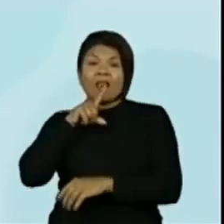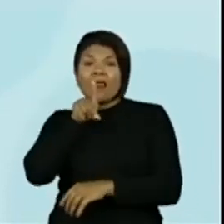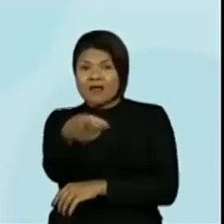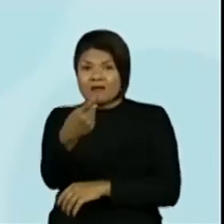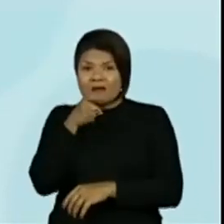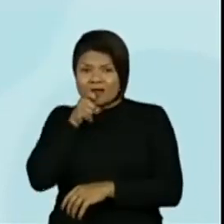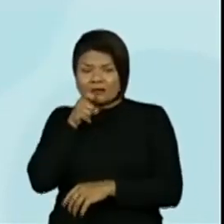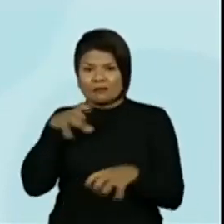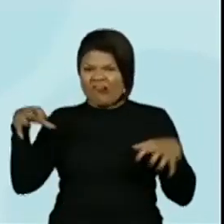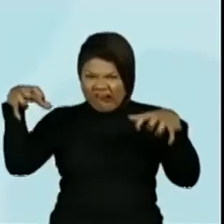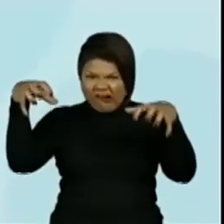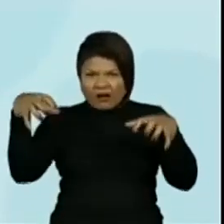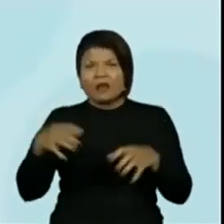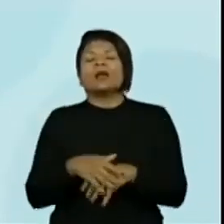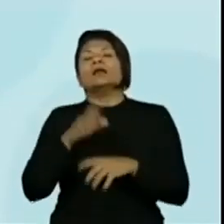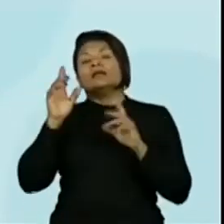em